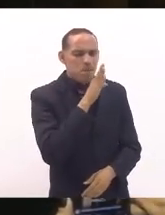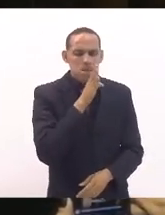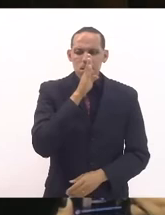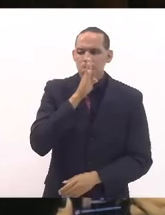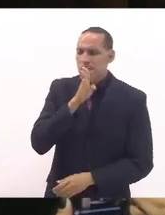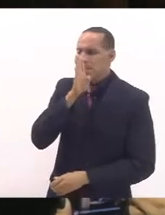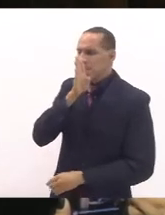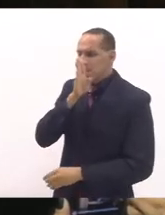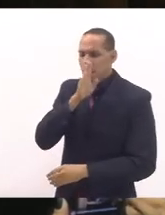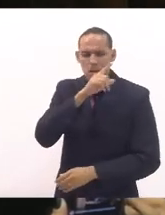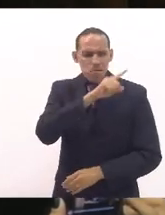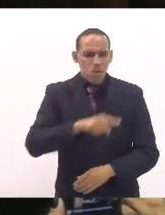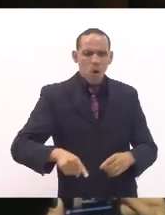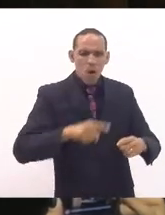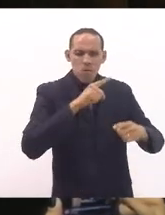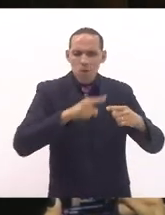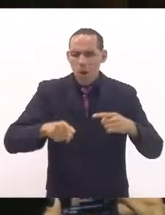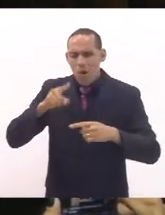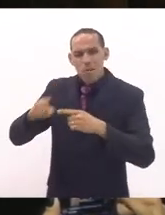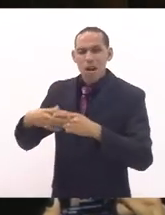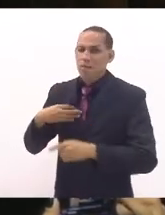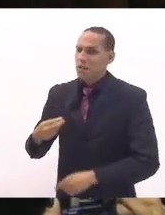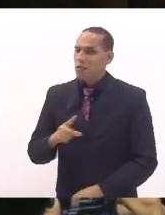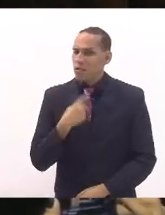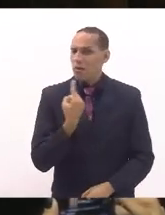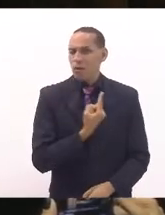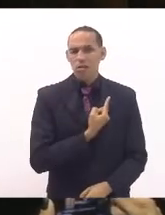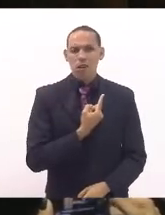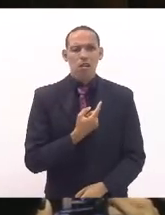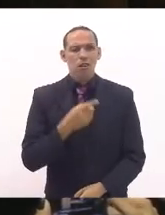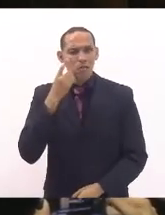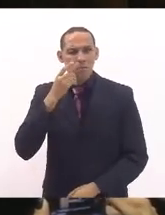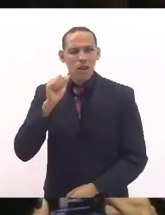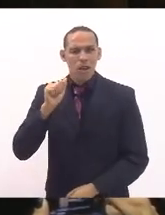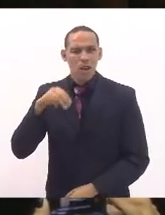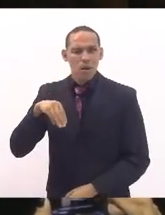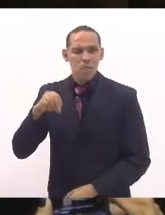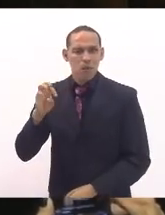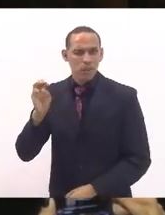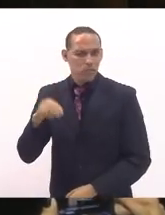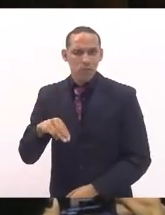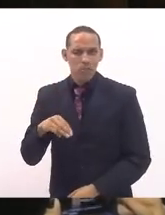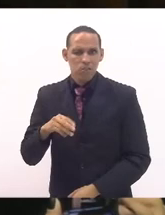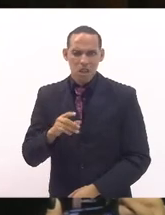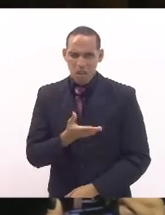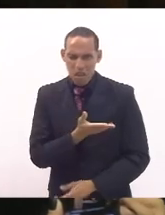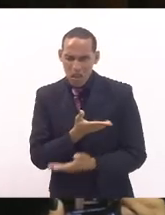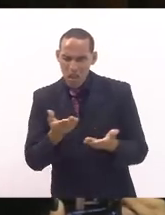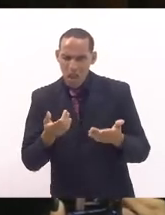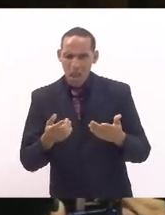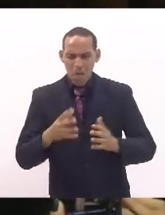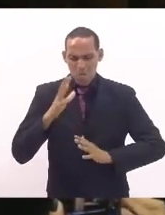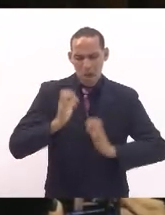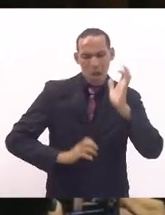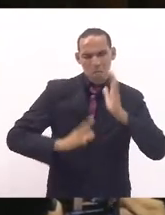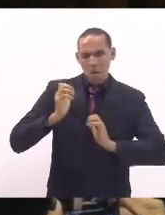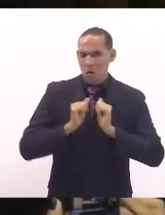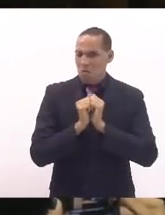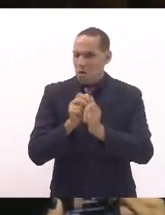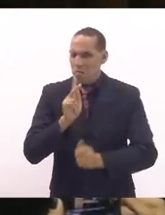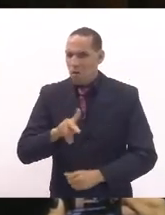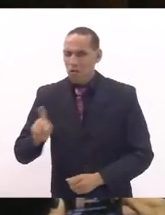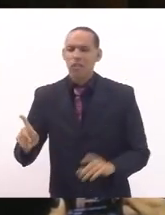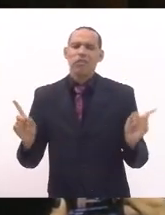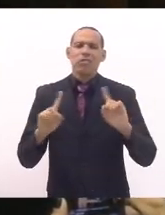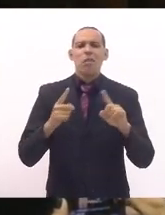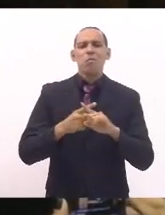os nossos filhos, deputado Rodrigo Amorim. Que lógico que não vão comprar uma briga imediata com os professores primeiro, porque